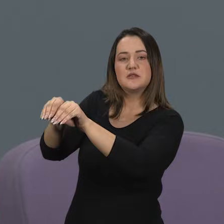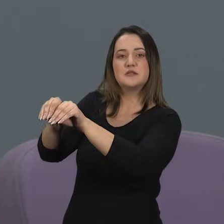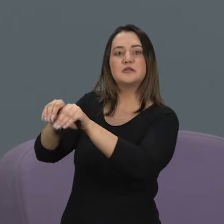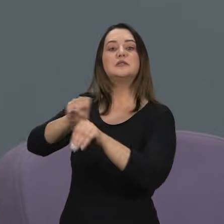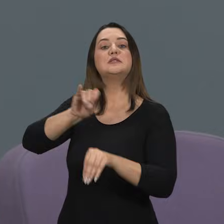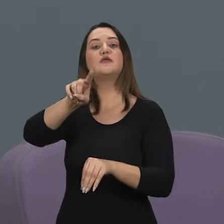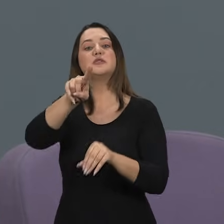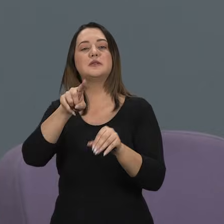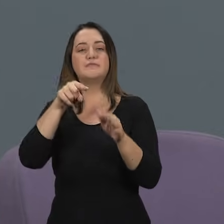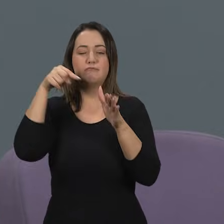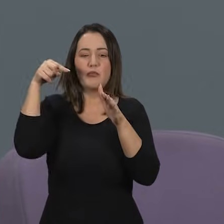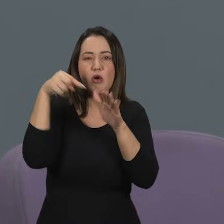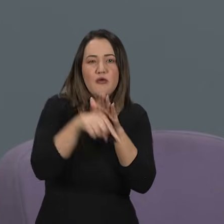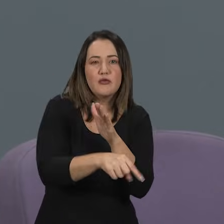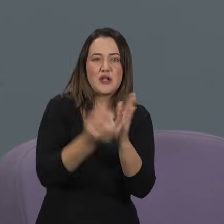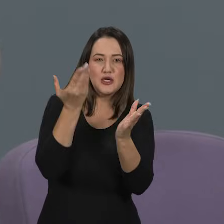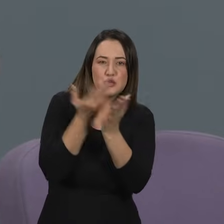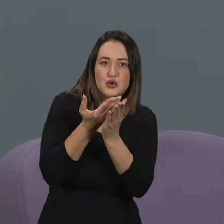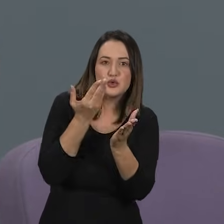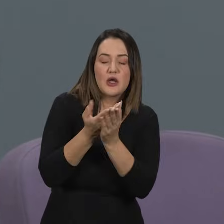aprofundar nesse assunto,